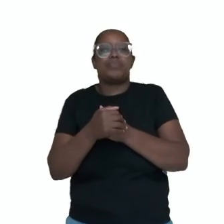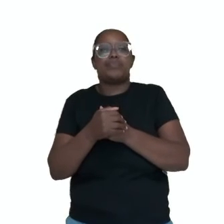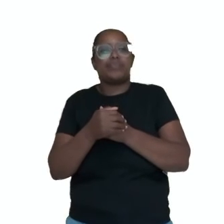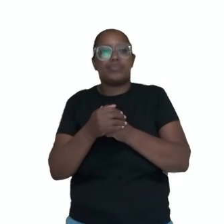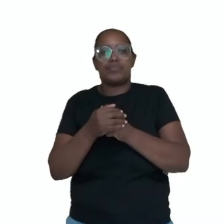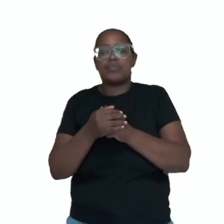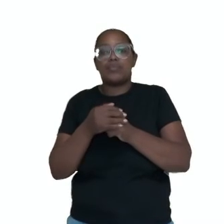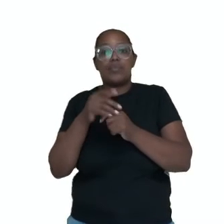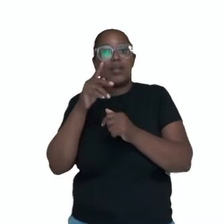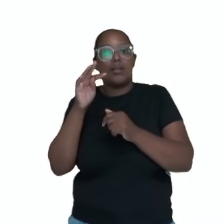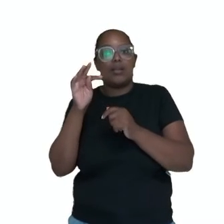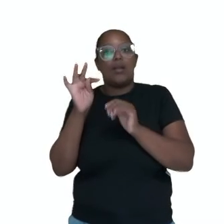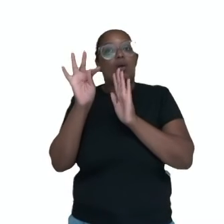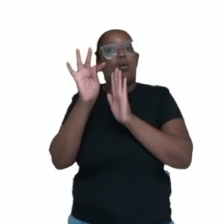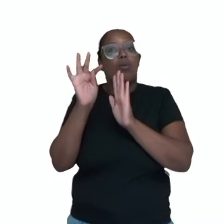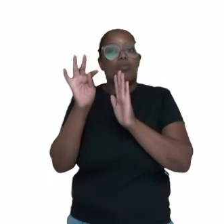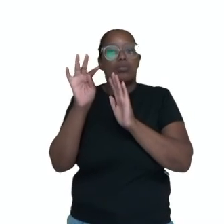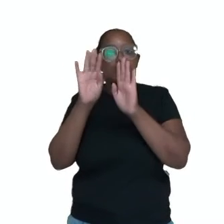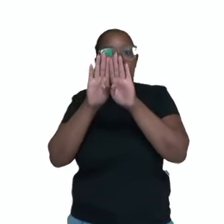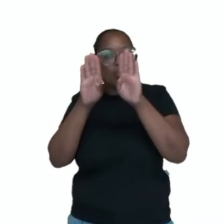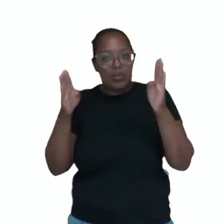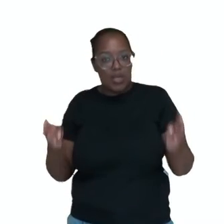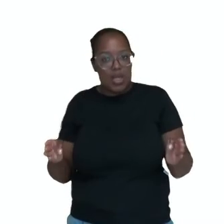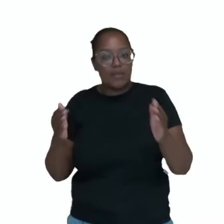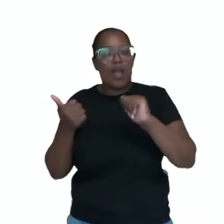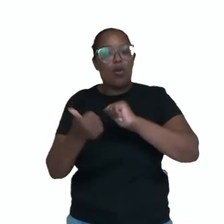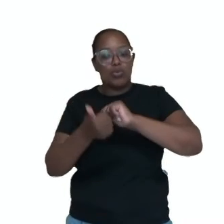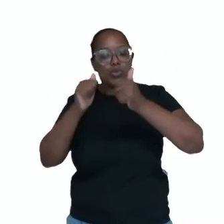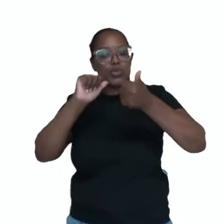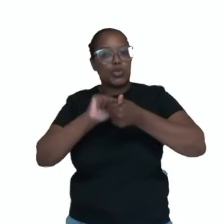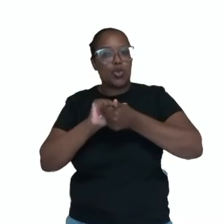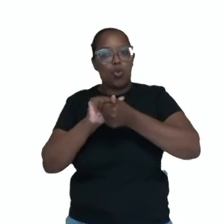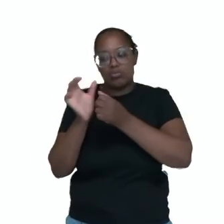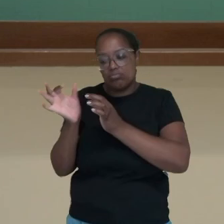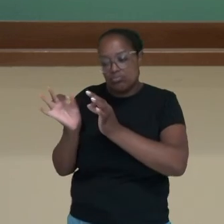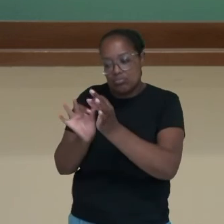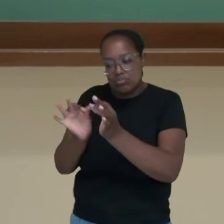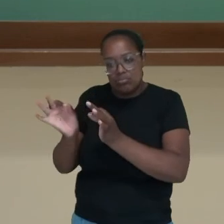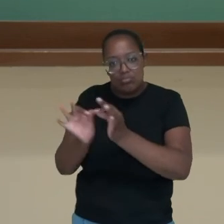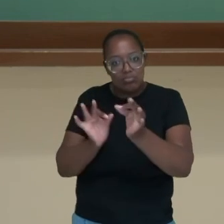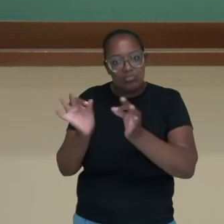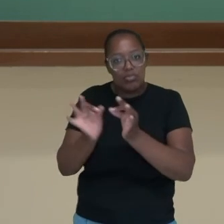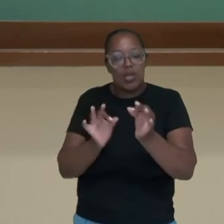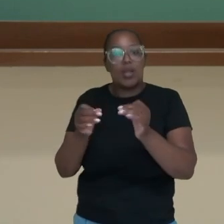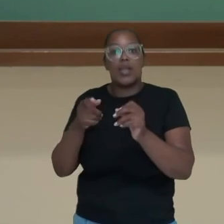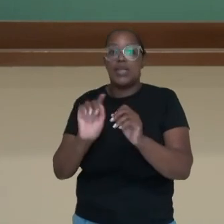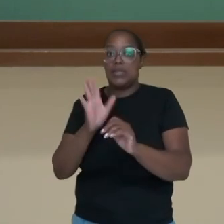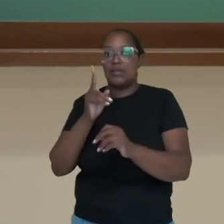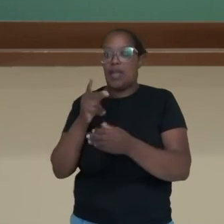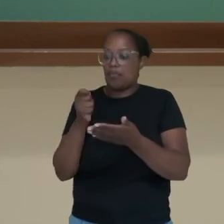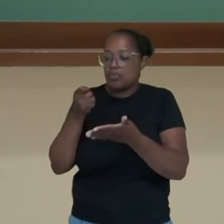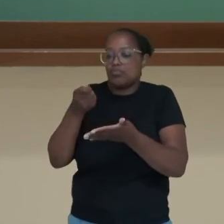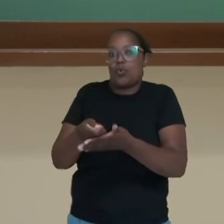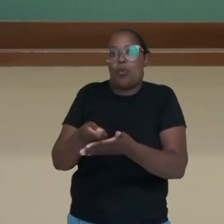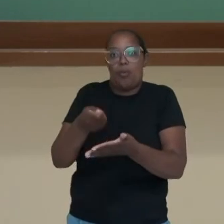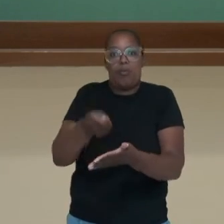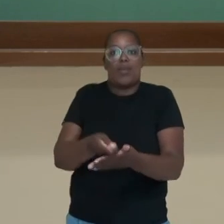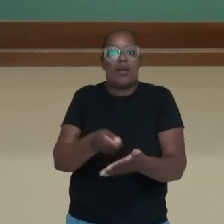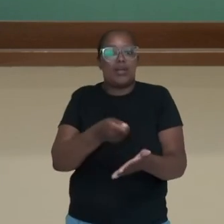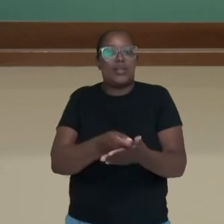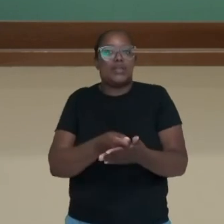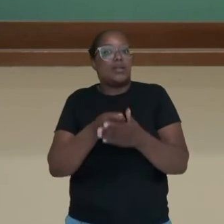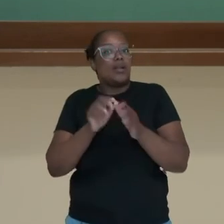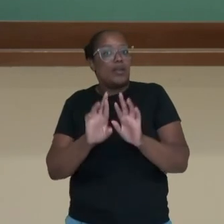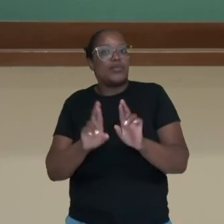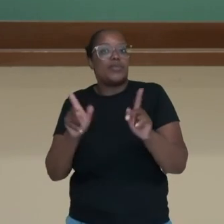o tênis de mesa constitui, sim, um jogo organizado, oficial e competitivo, que é isso que diferencia.